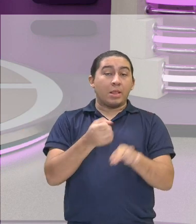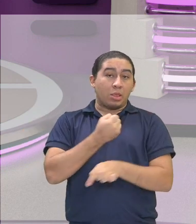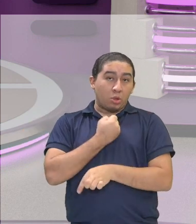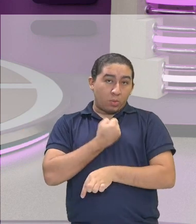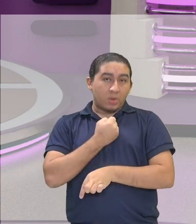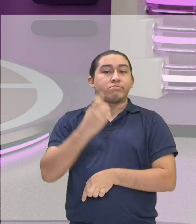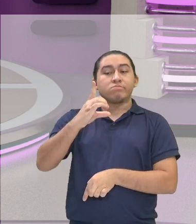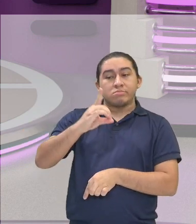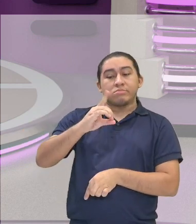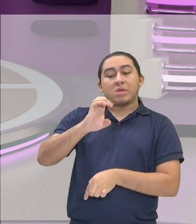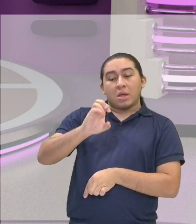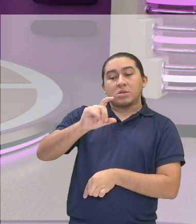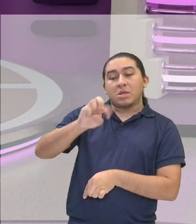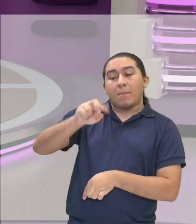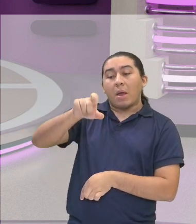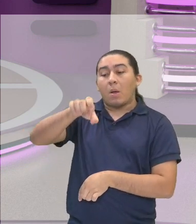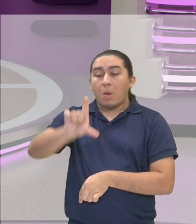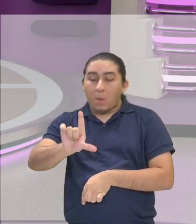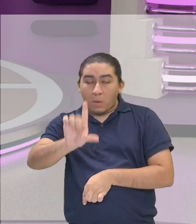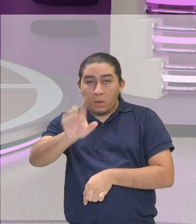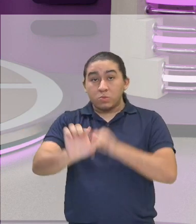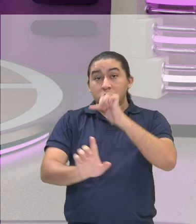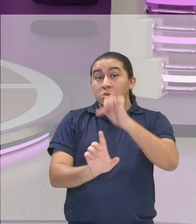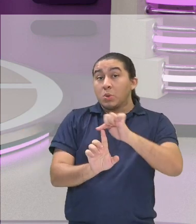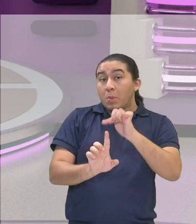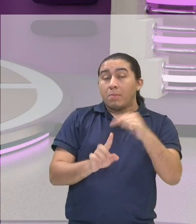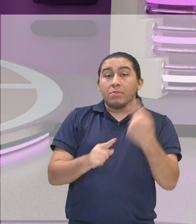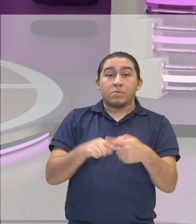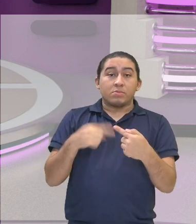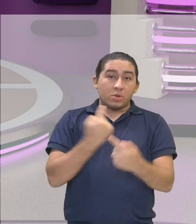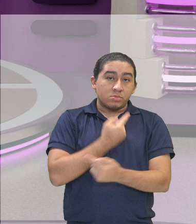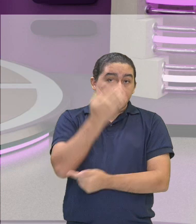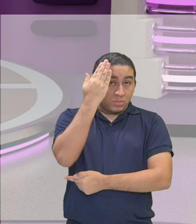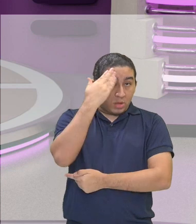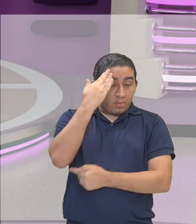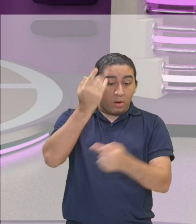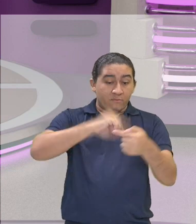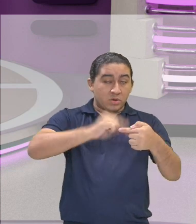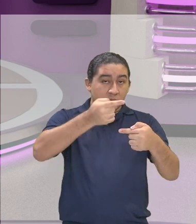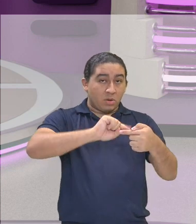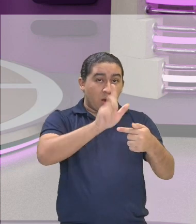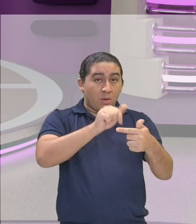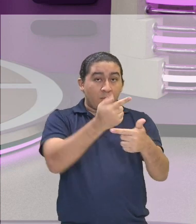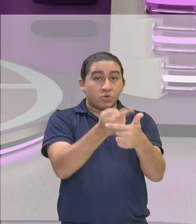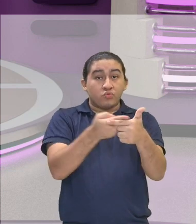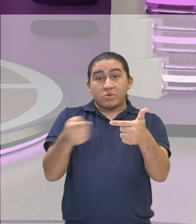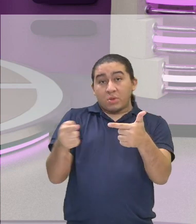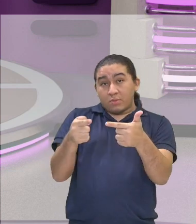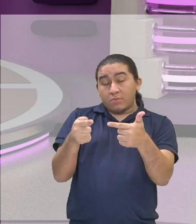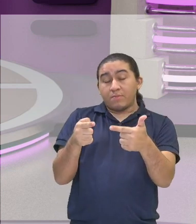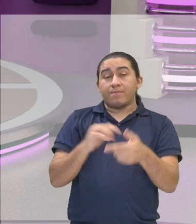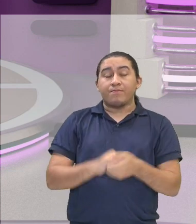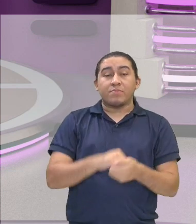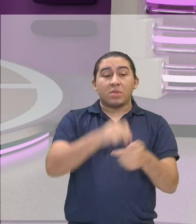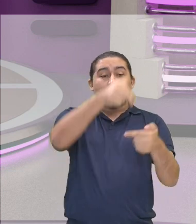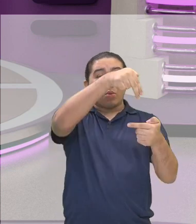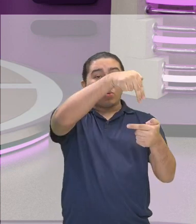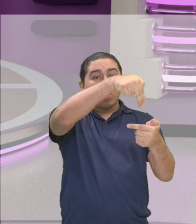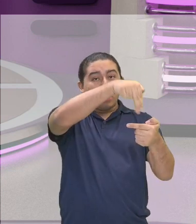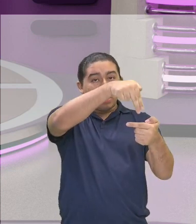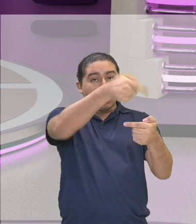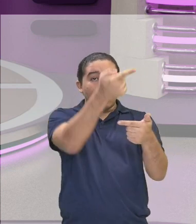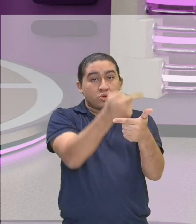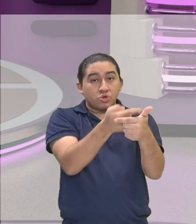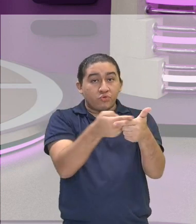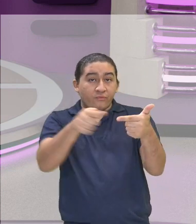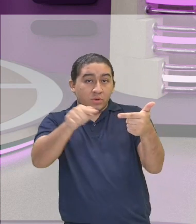ser representada por um número decimal, porque a gente sabe que uma fração é o quê? É uma divisão. Numerador dividido pelo denominador,